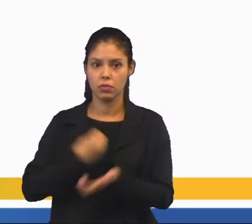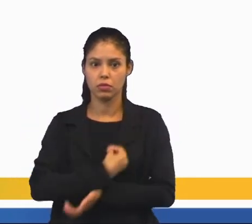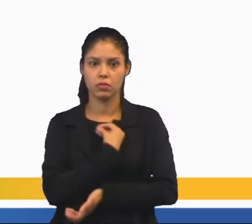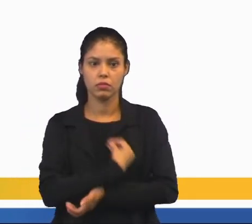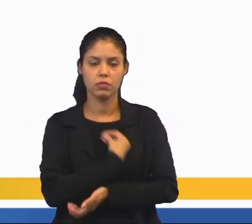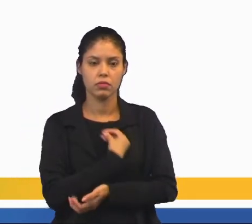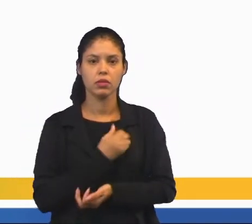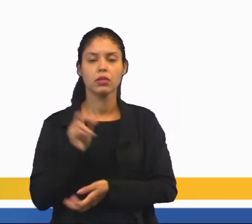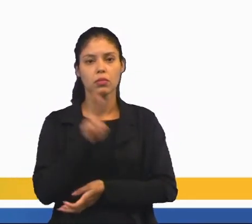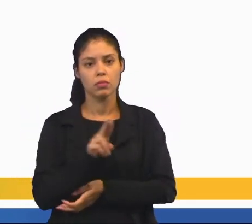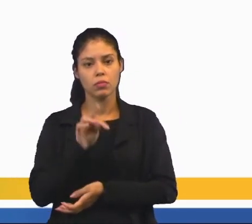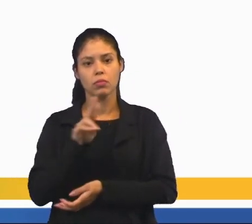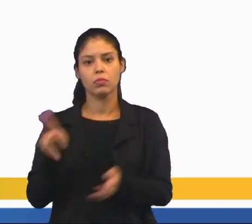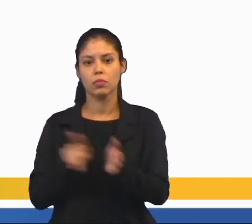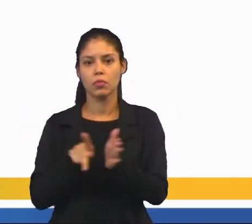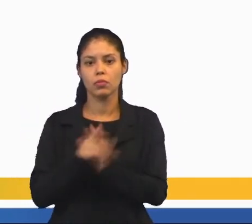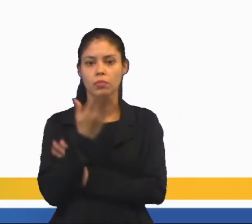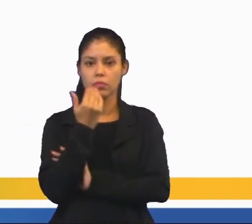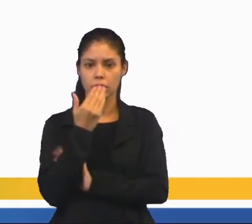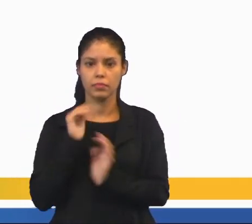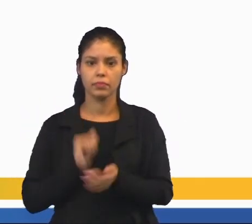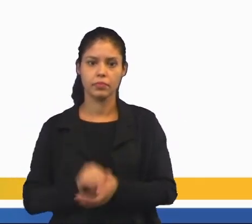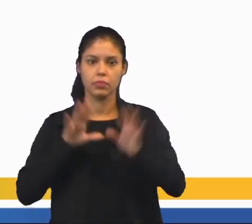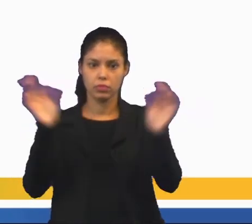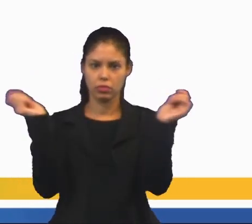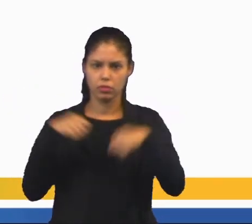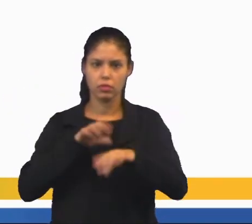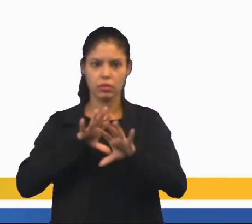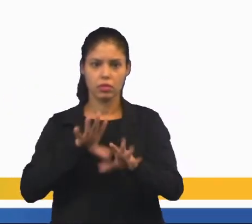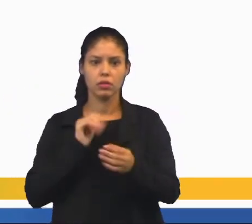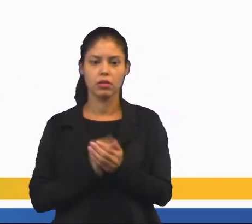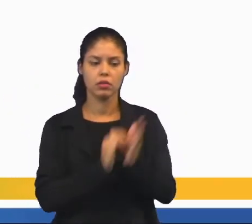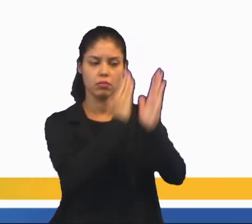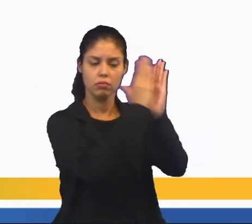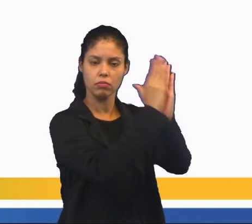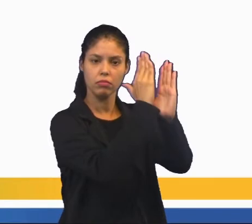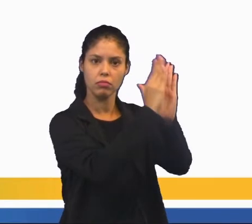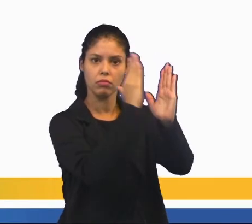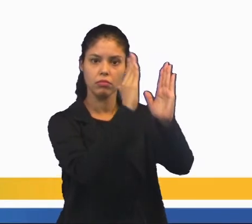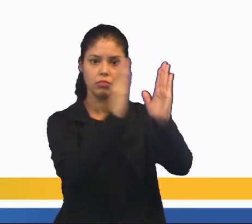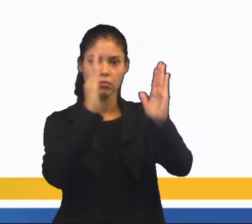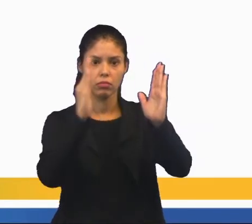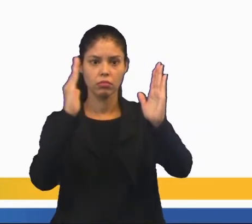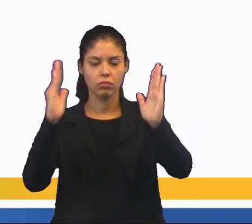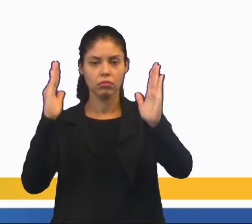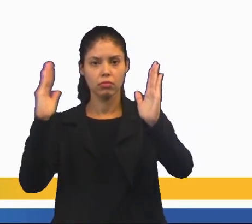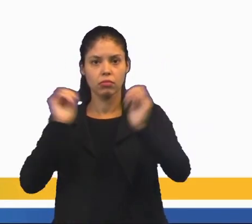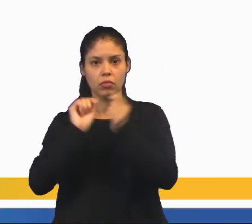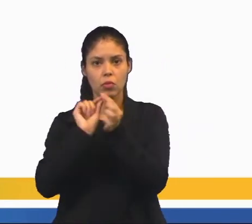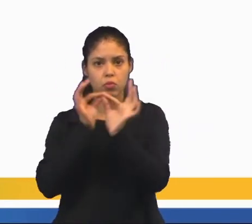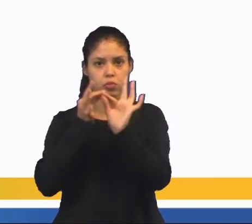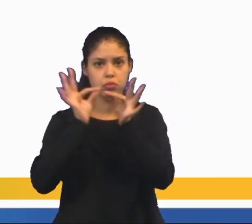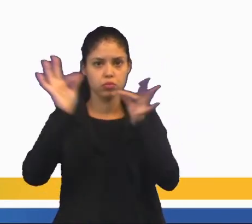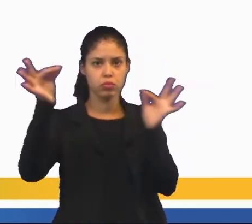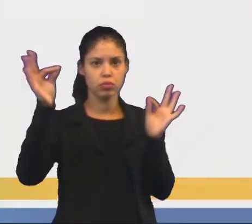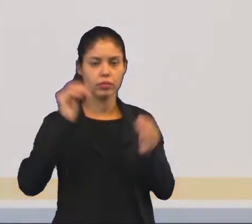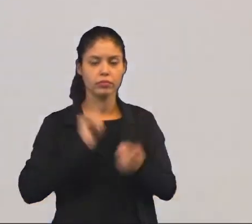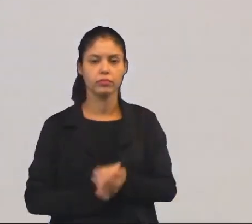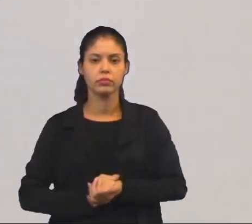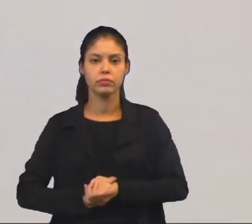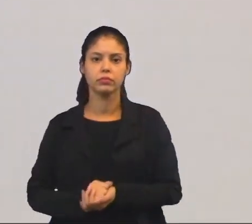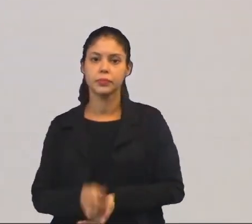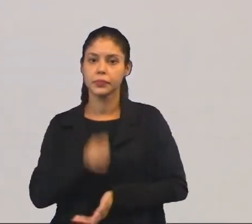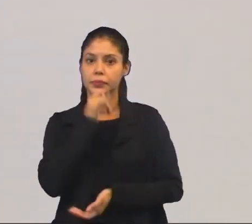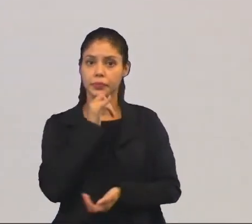que aumentam a vida útil dos alimentos, sendo possível, assim, seu estoque e consumo a longo prazo.